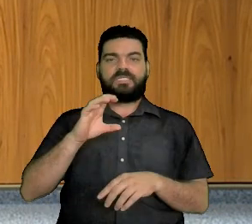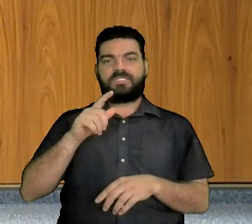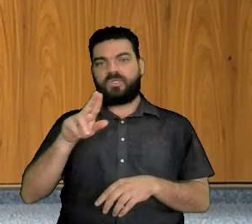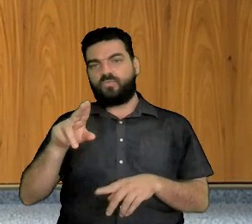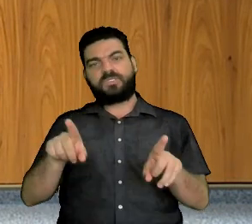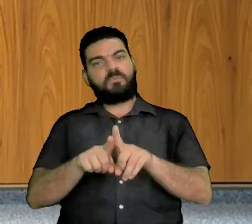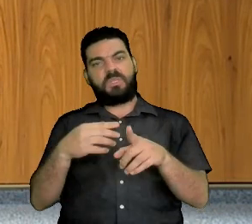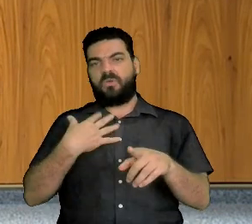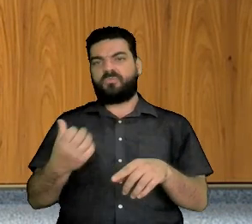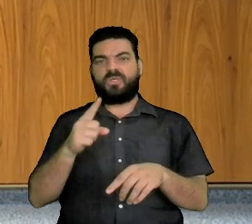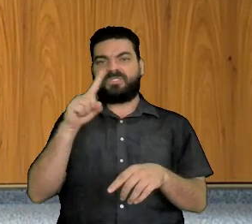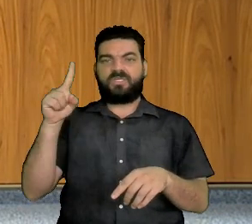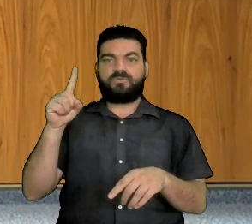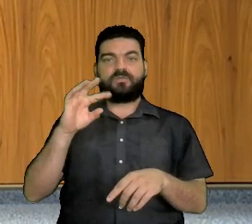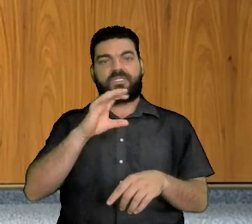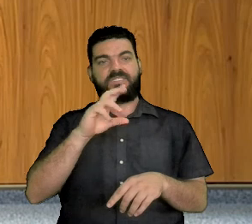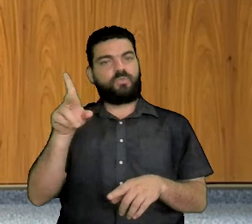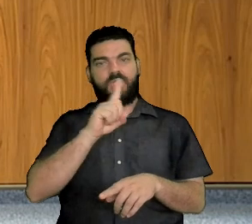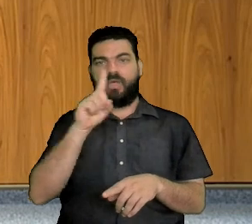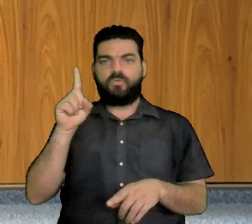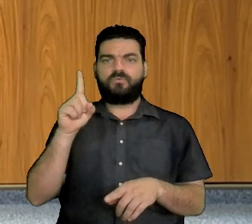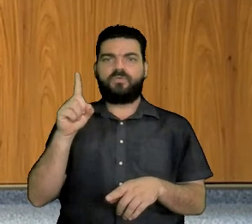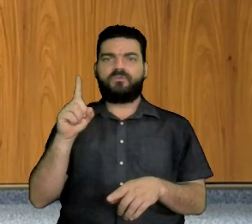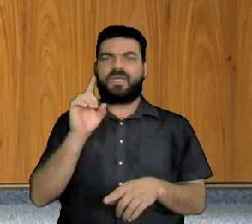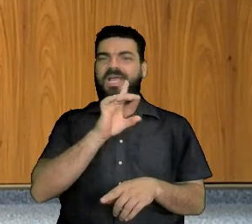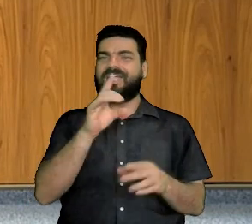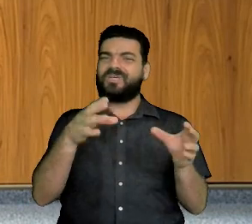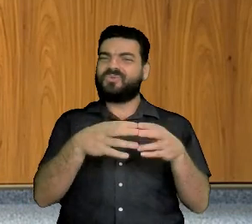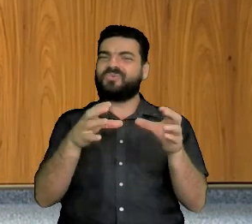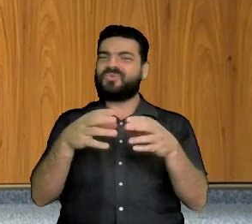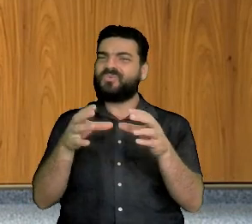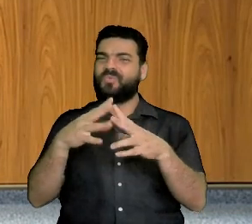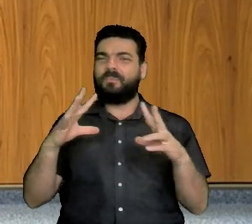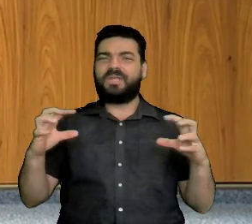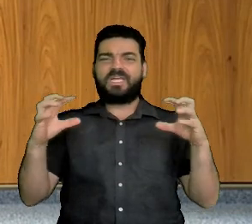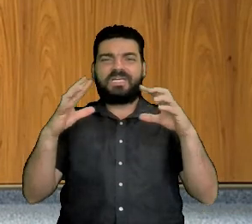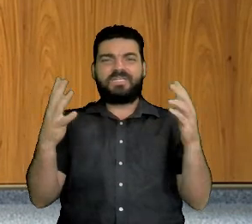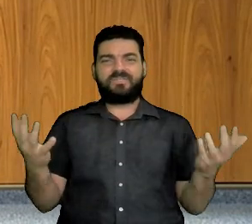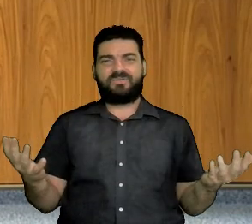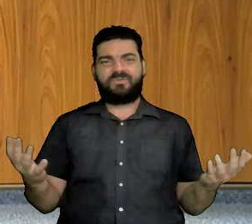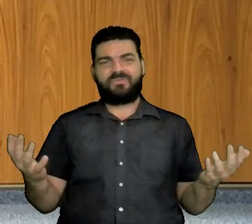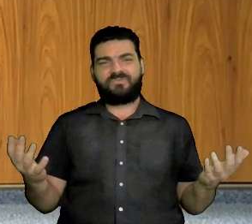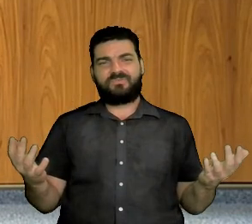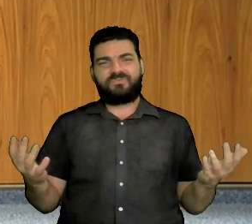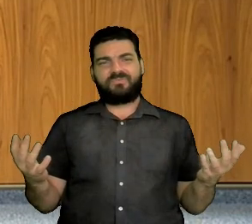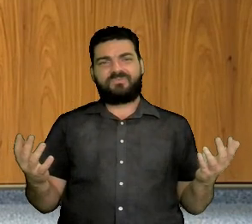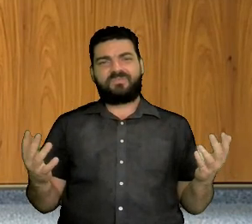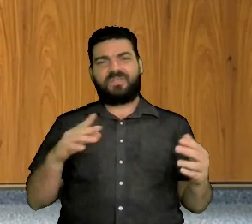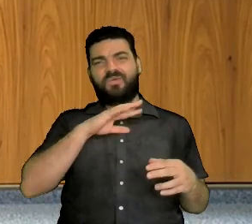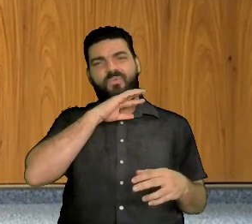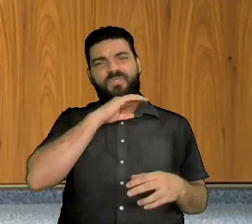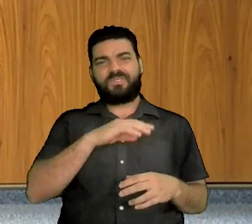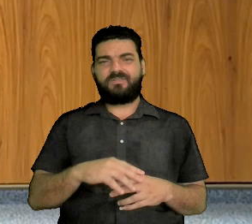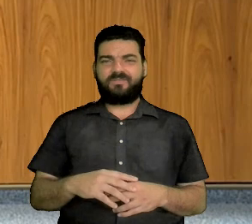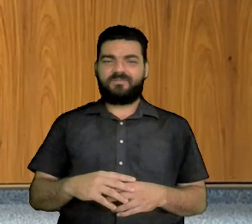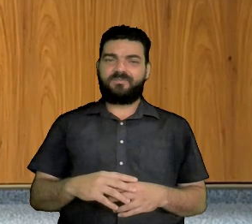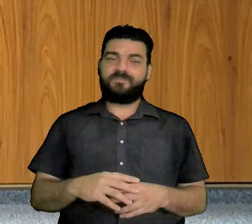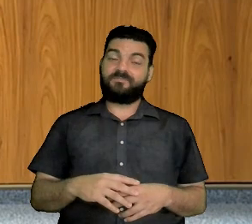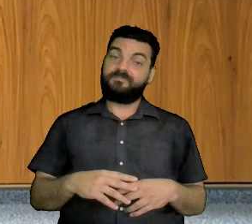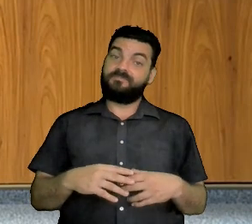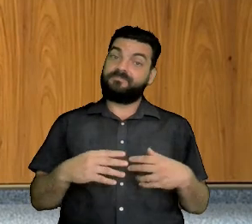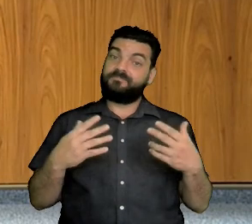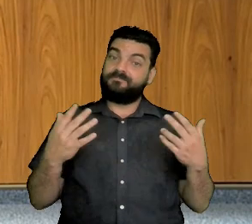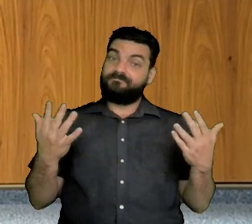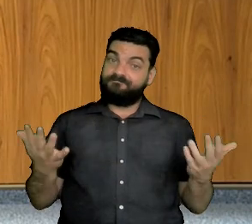fala: não, peraí, mas eu não participei. Aí a controladoria, mas não concorda. O TCU, não, mas peraí. Eu também